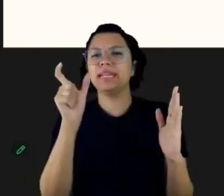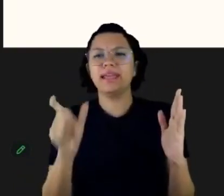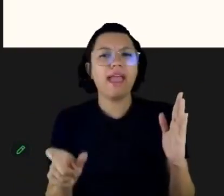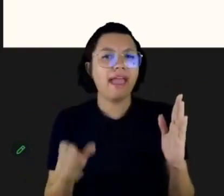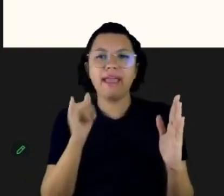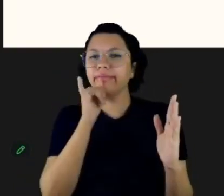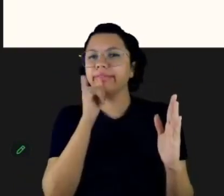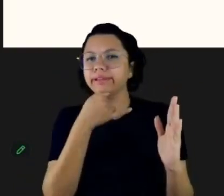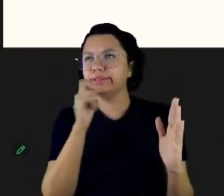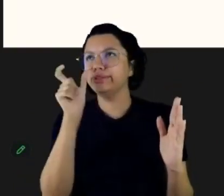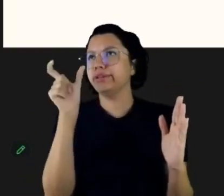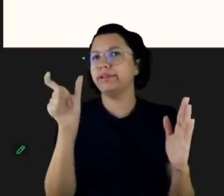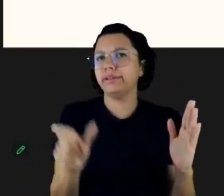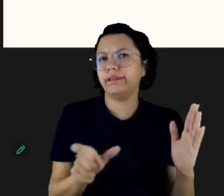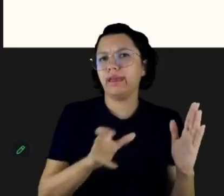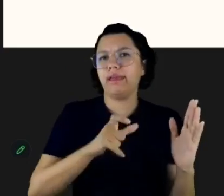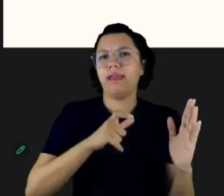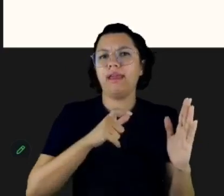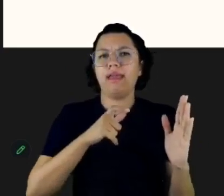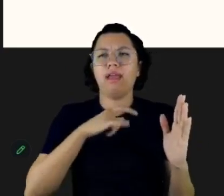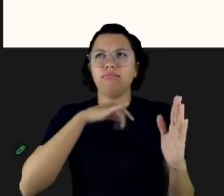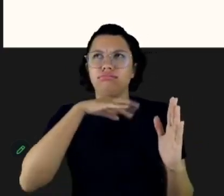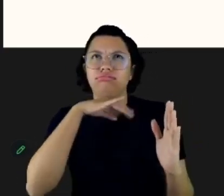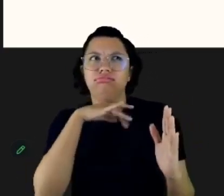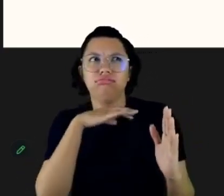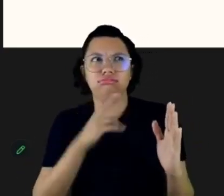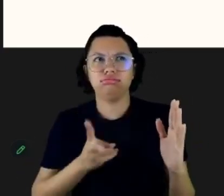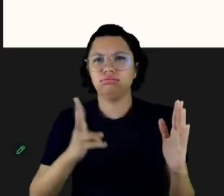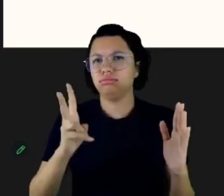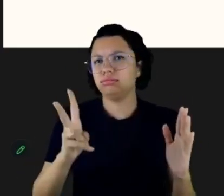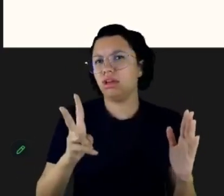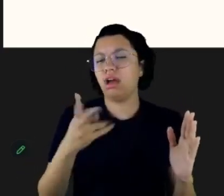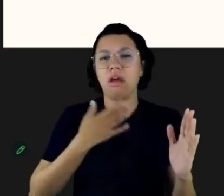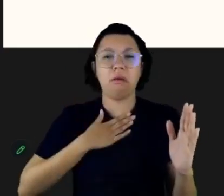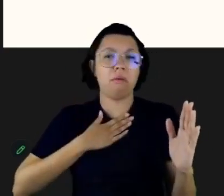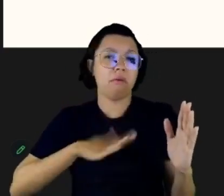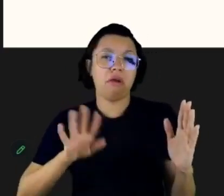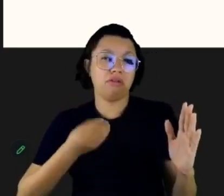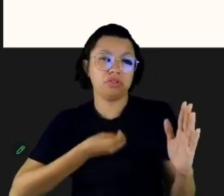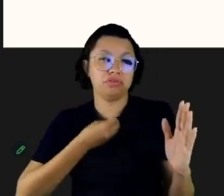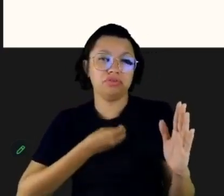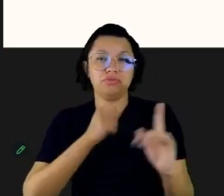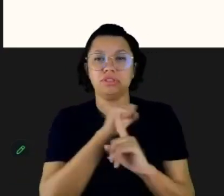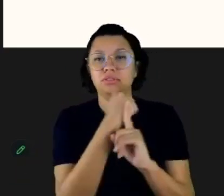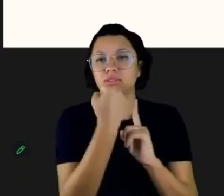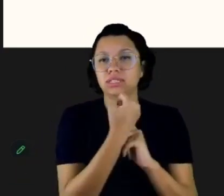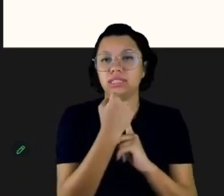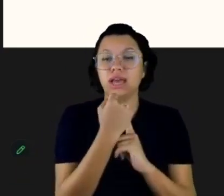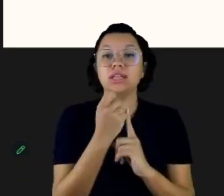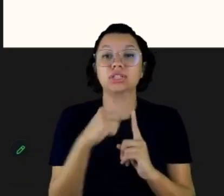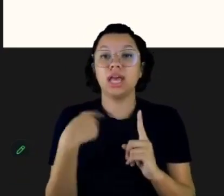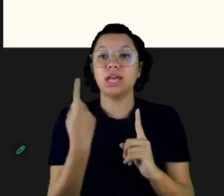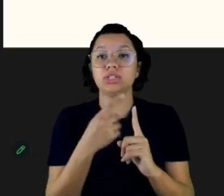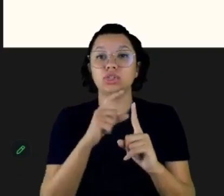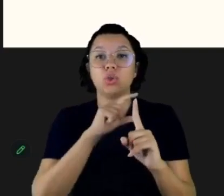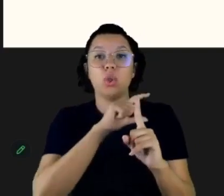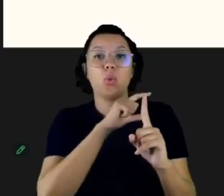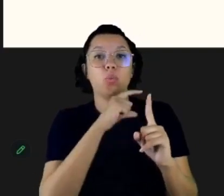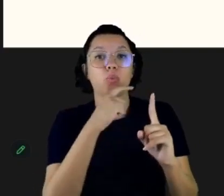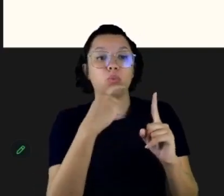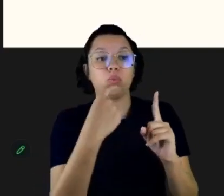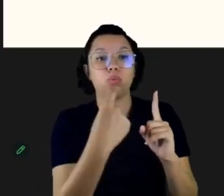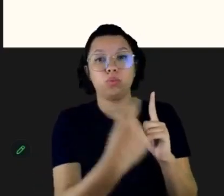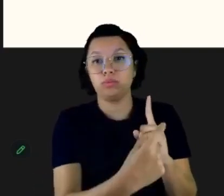pessoa mal-humorada, ele é uma pessoa que não gosta de conviver. A gente rotulou um comportamento que é patológico,